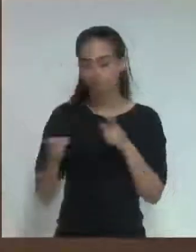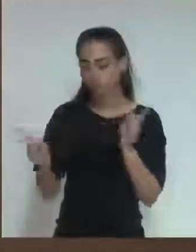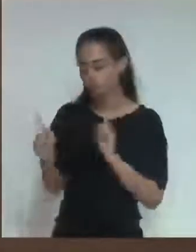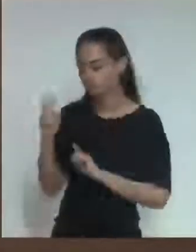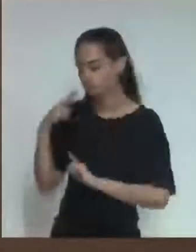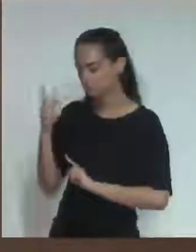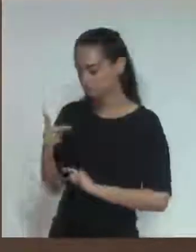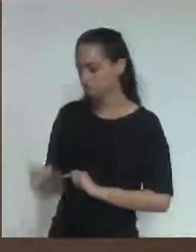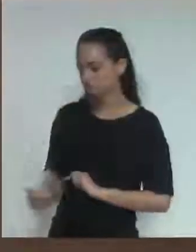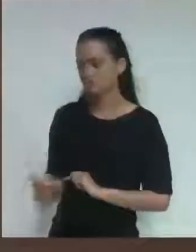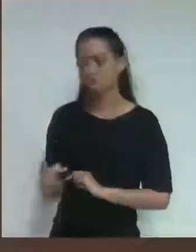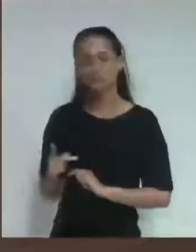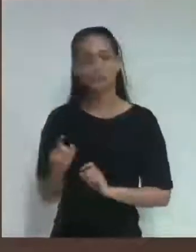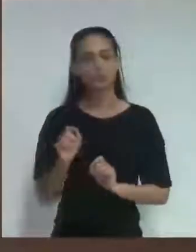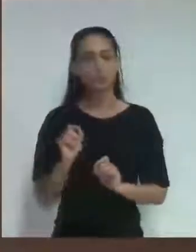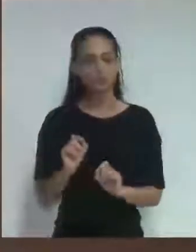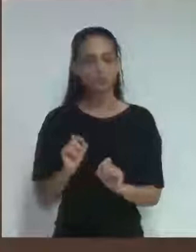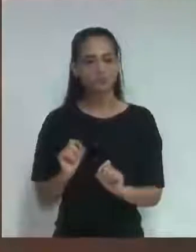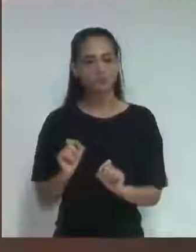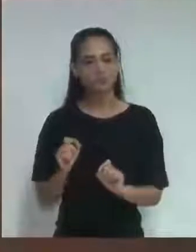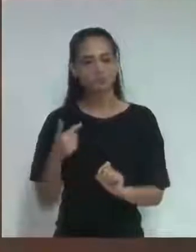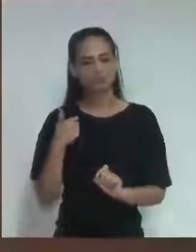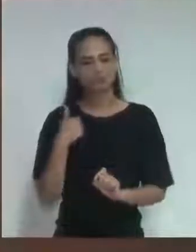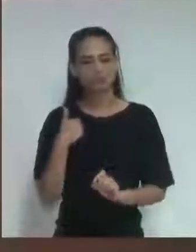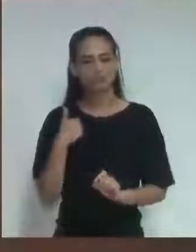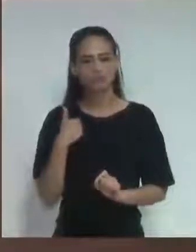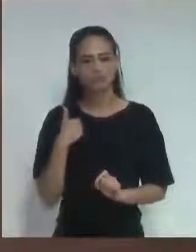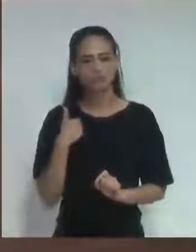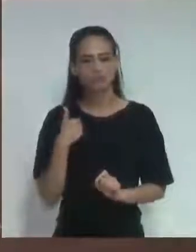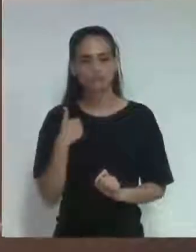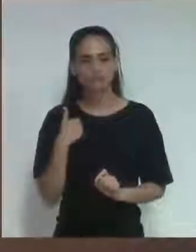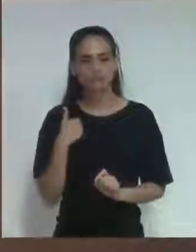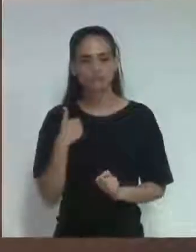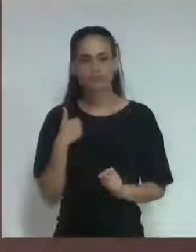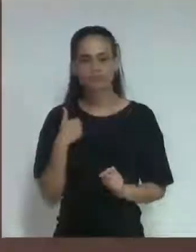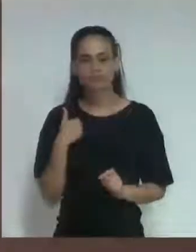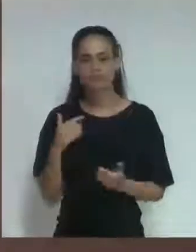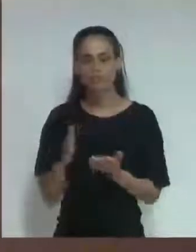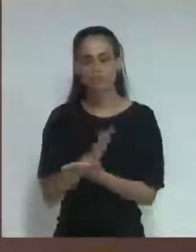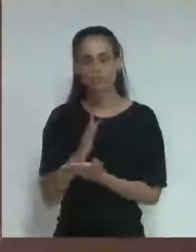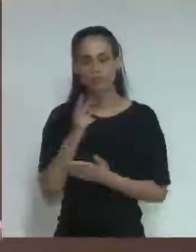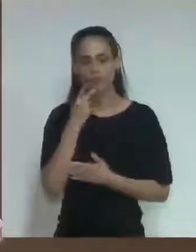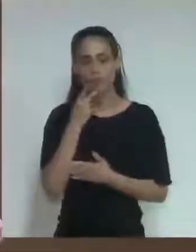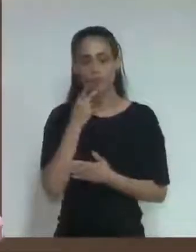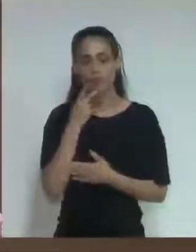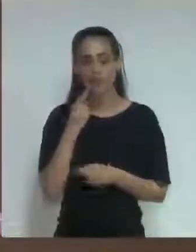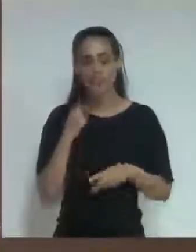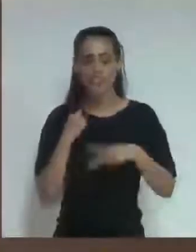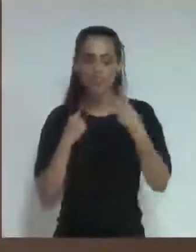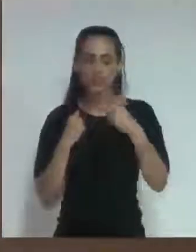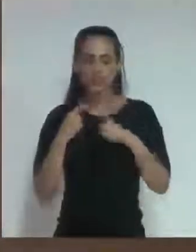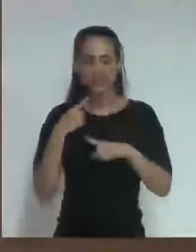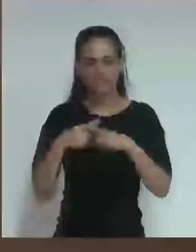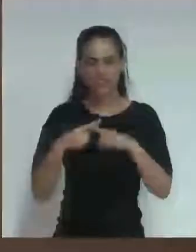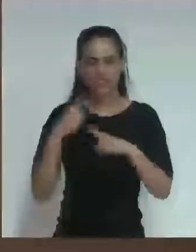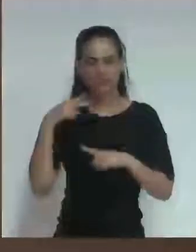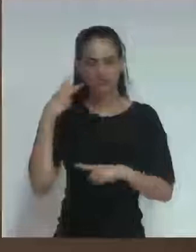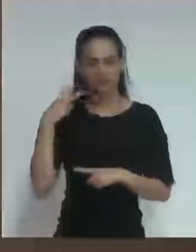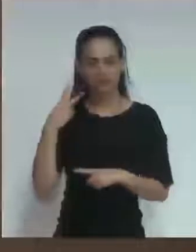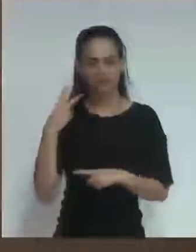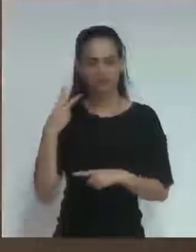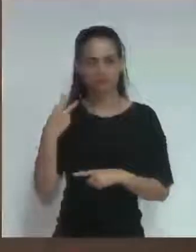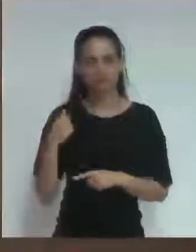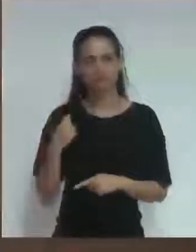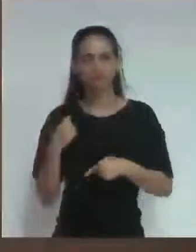vereadores. Eu não fui vereador por muitos mandatos, como alguns disseram, eu estou apenas no segundo. Fui um lá atrás, que inclusive era